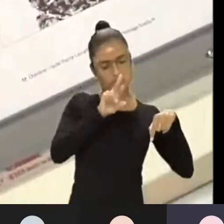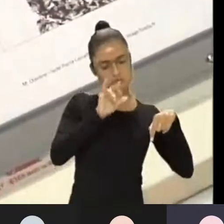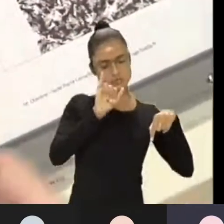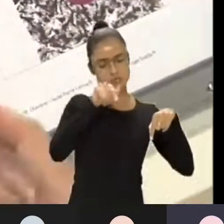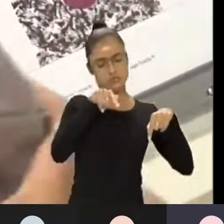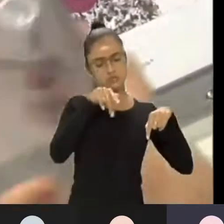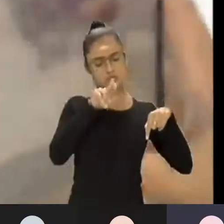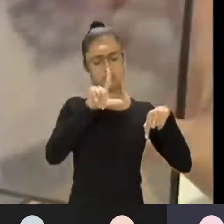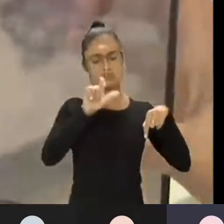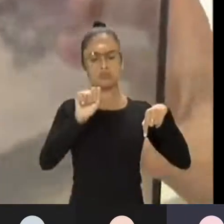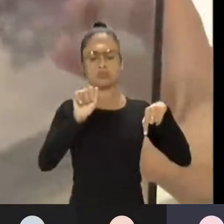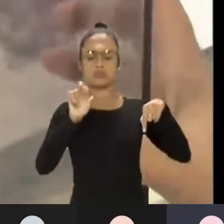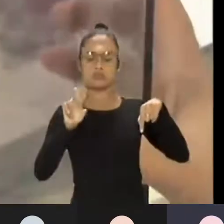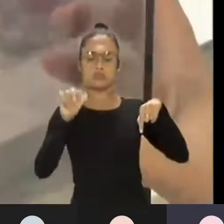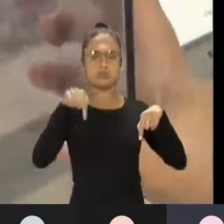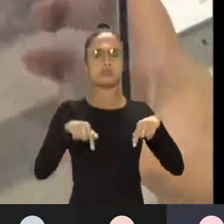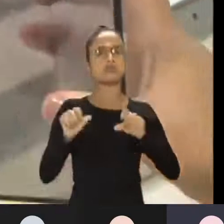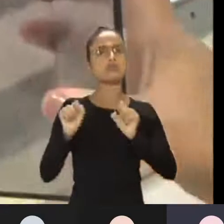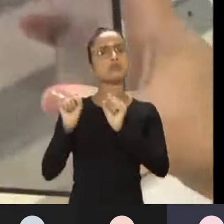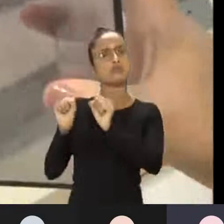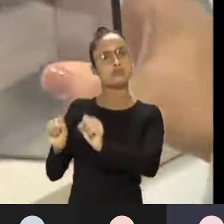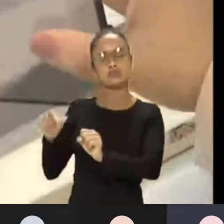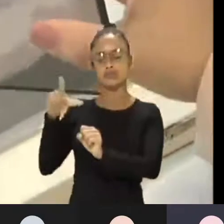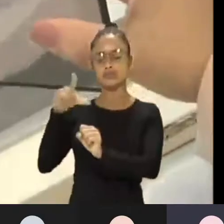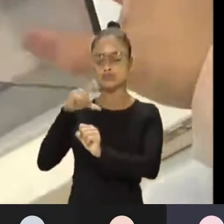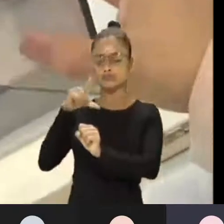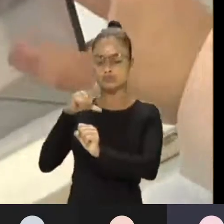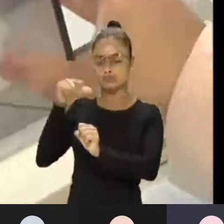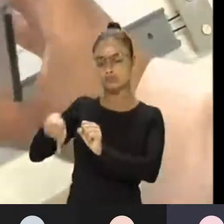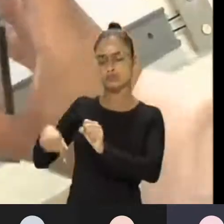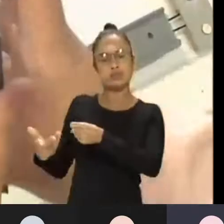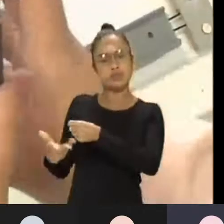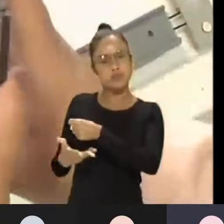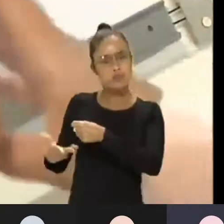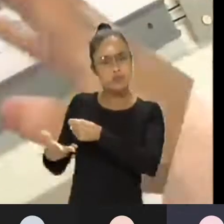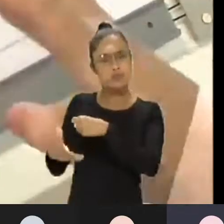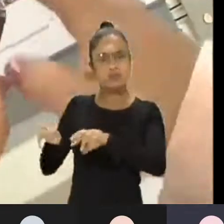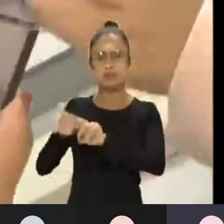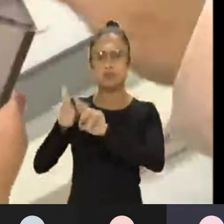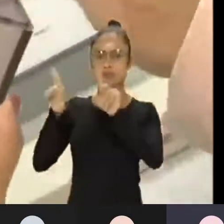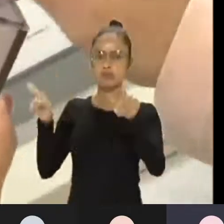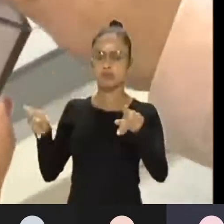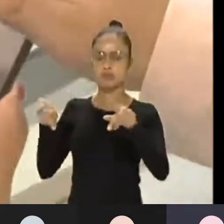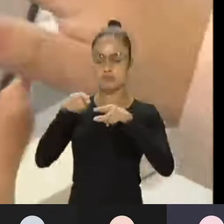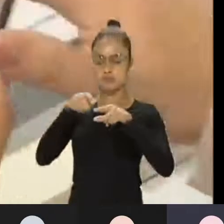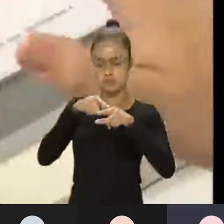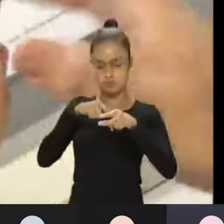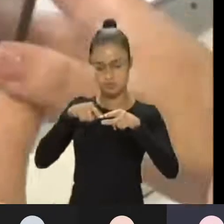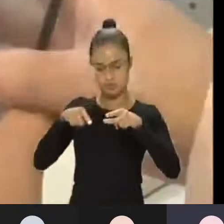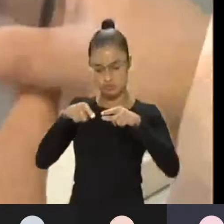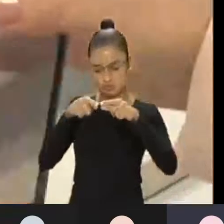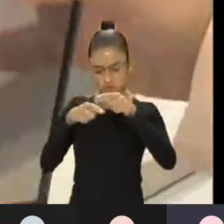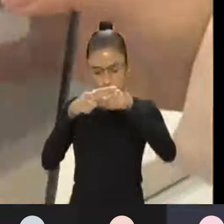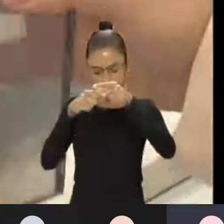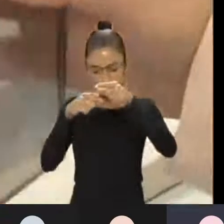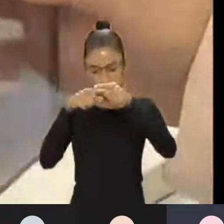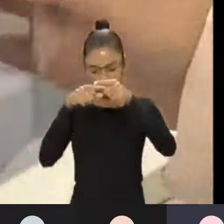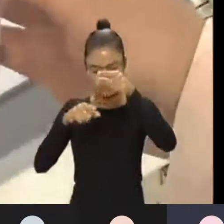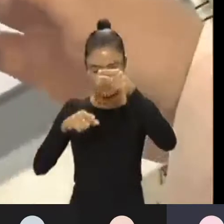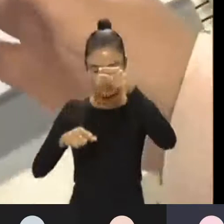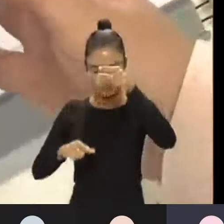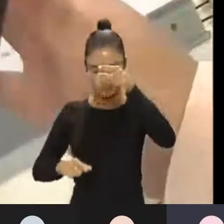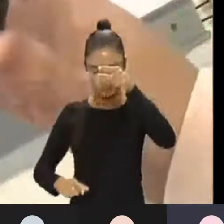outro similar, só que com uma base triangular. Então, observe esse exemplo. Aqui eu tenho uma base